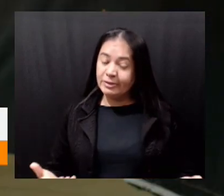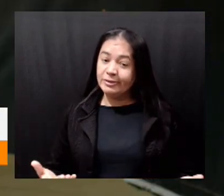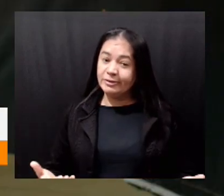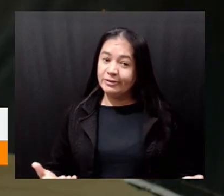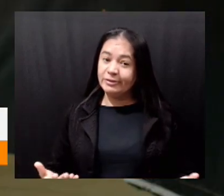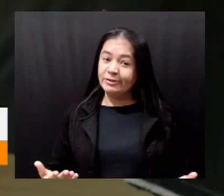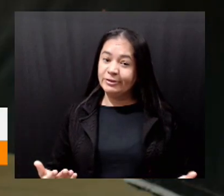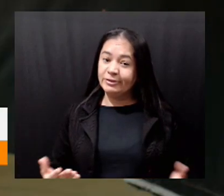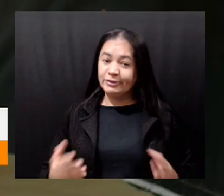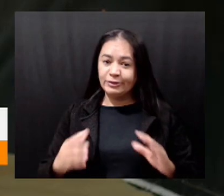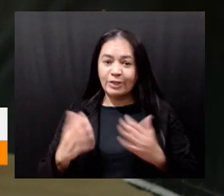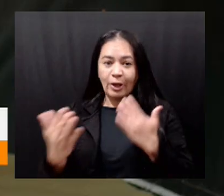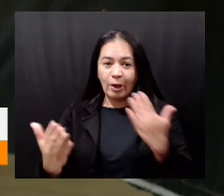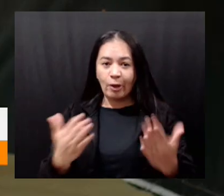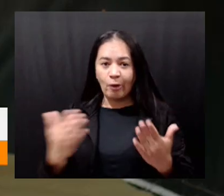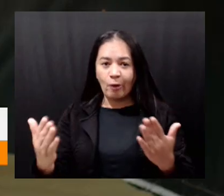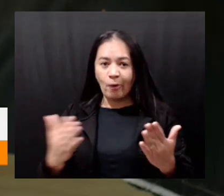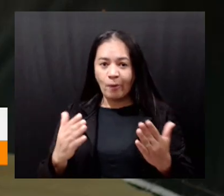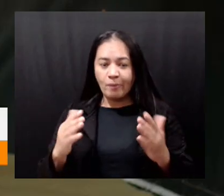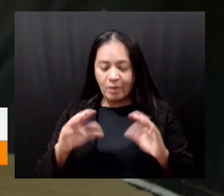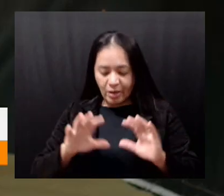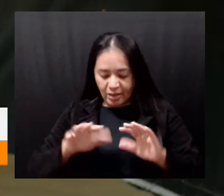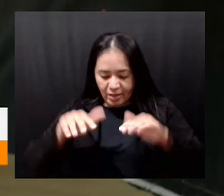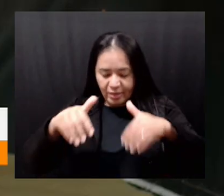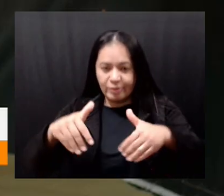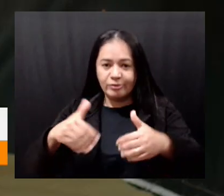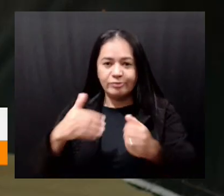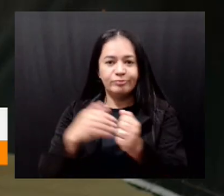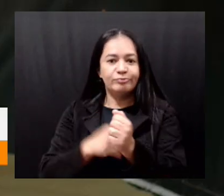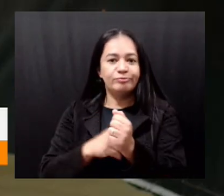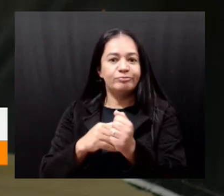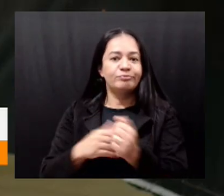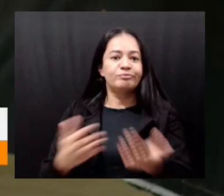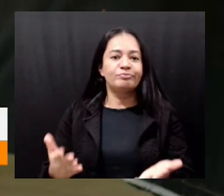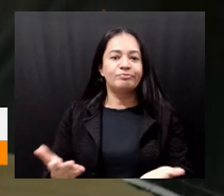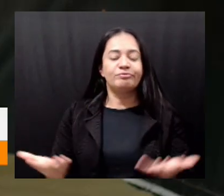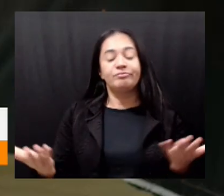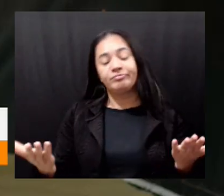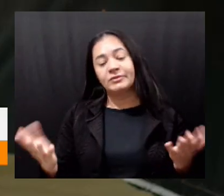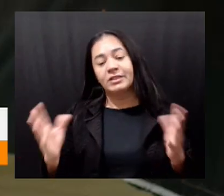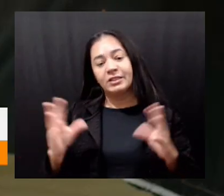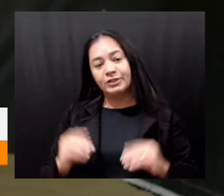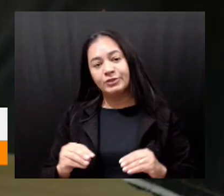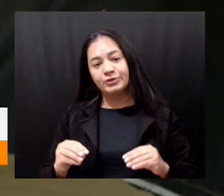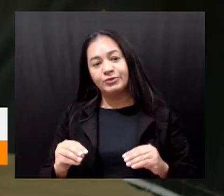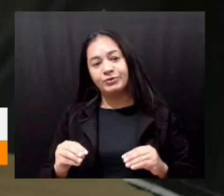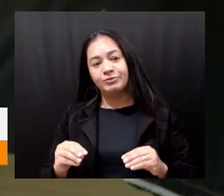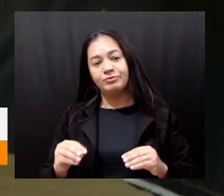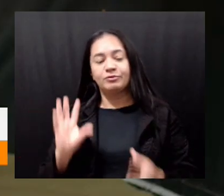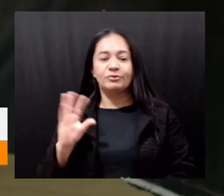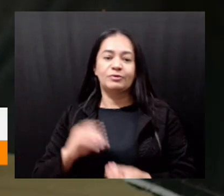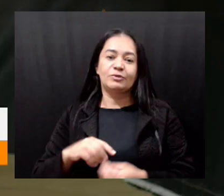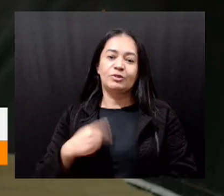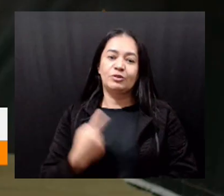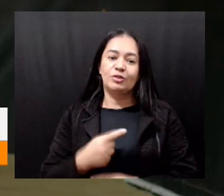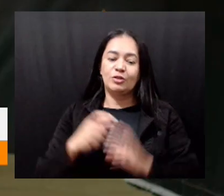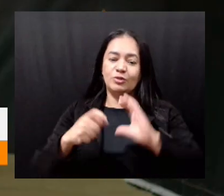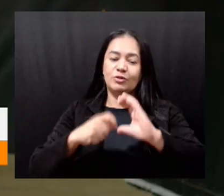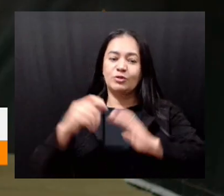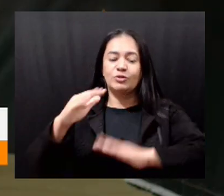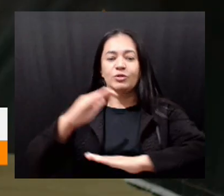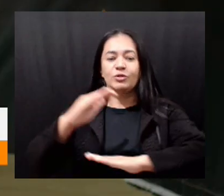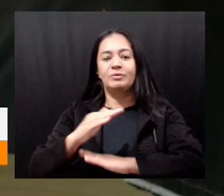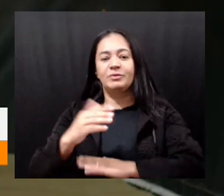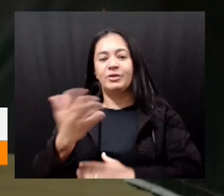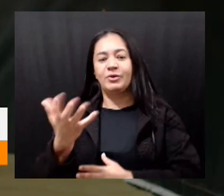isso? Que coisa. 8h56. É isso, nós estamos encerrando o nosso Estúdio Câmara, então eu quero falar para você aqui que